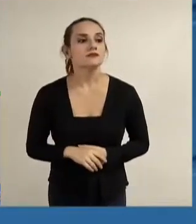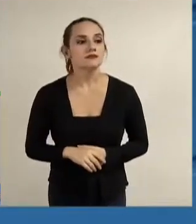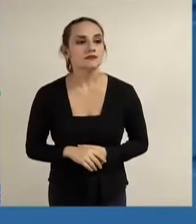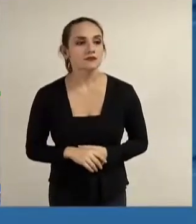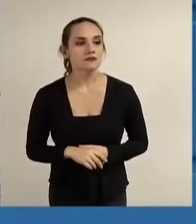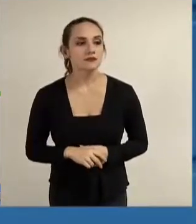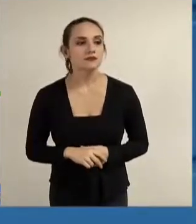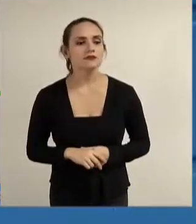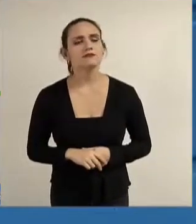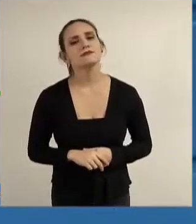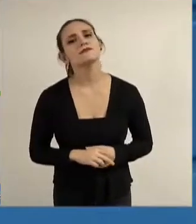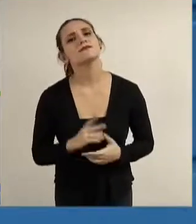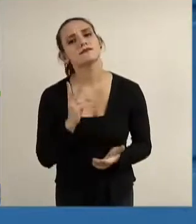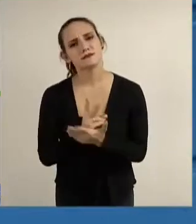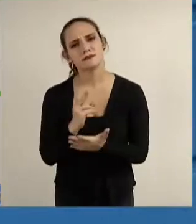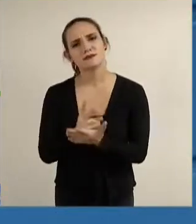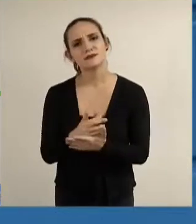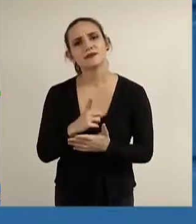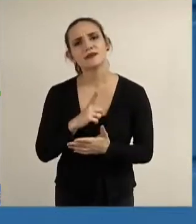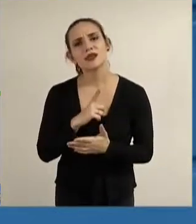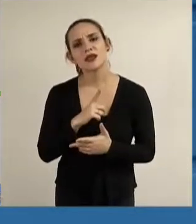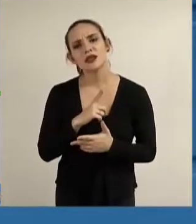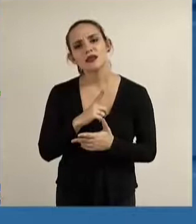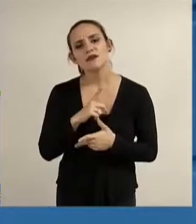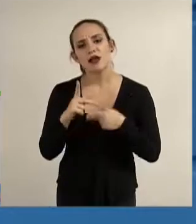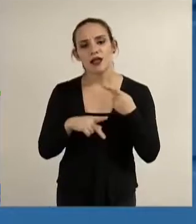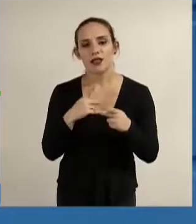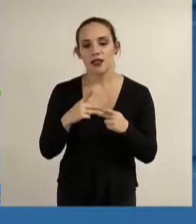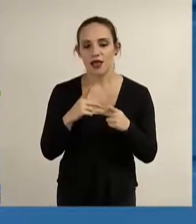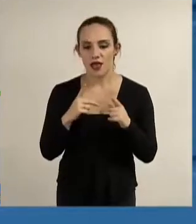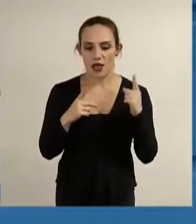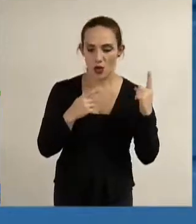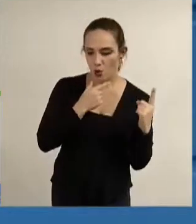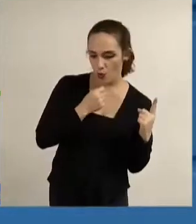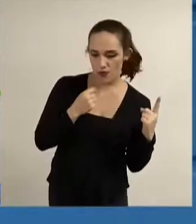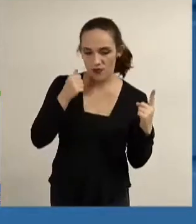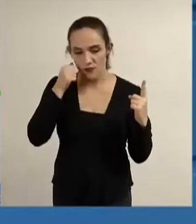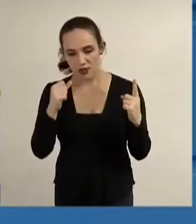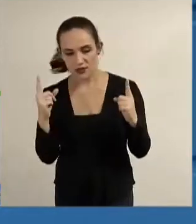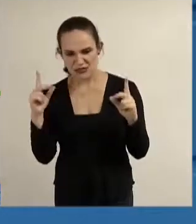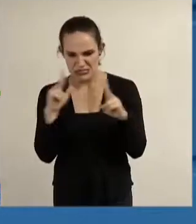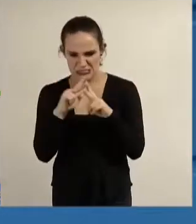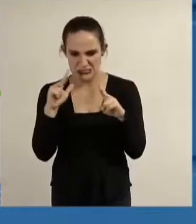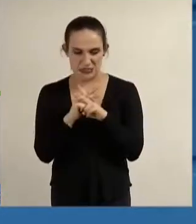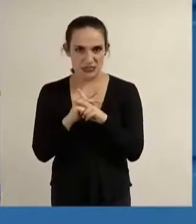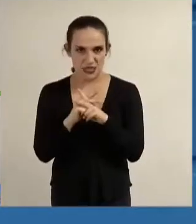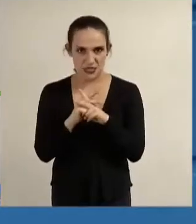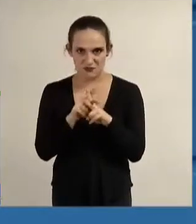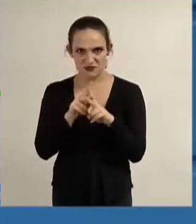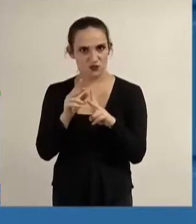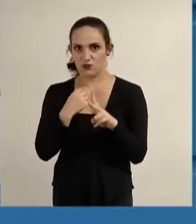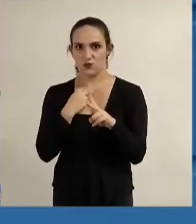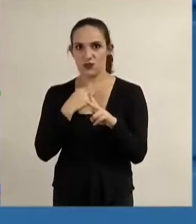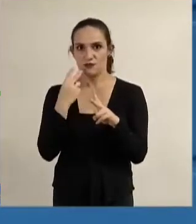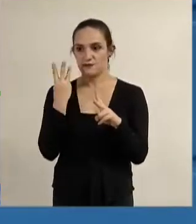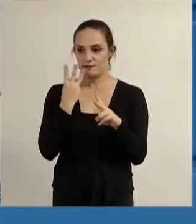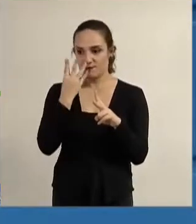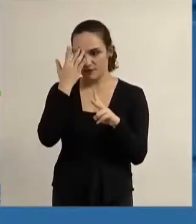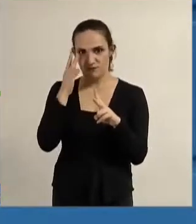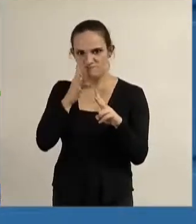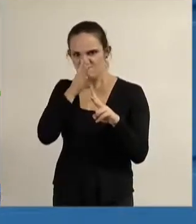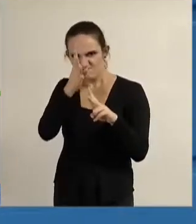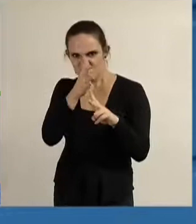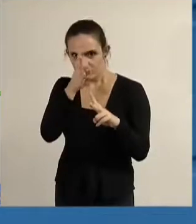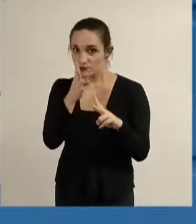a gente sempre ouve um ditado de que em briga de marido e mulher a gente não pode colocar a colher.